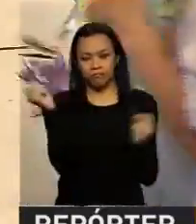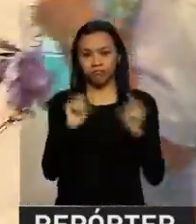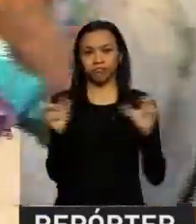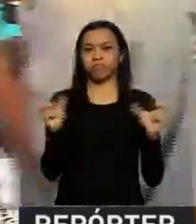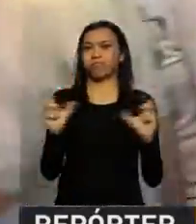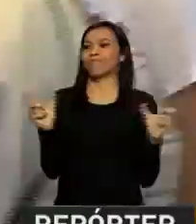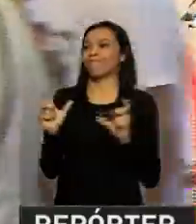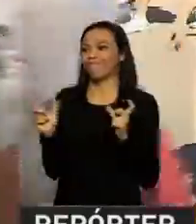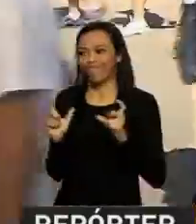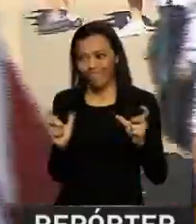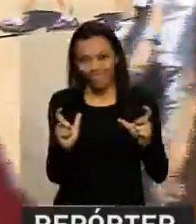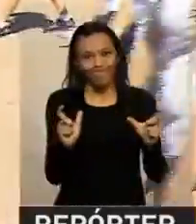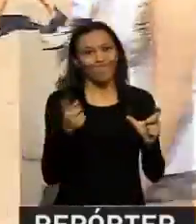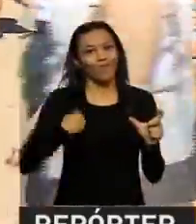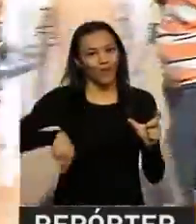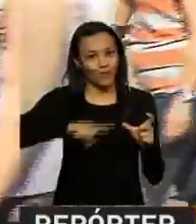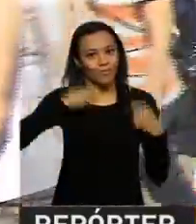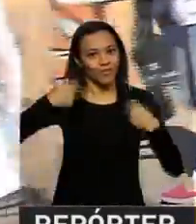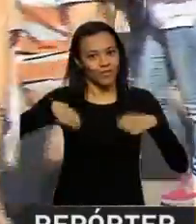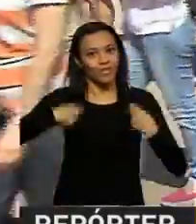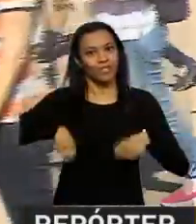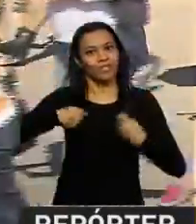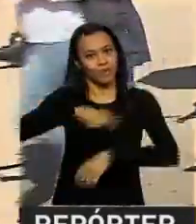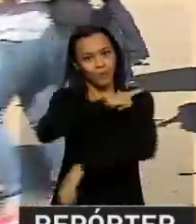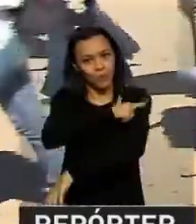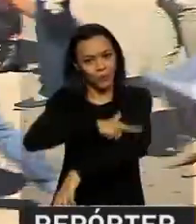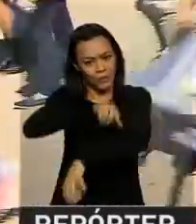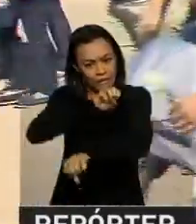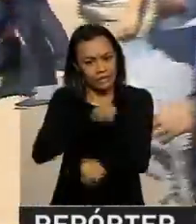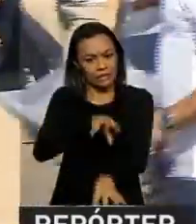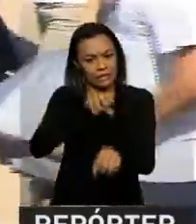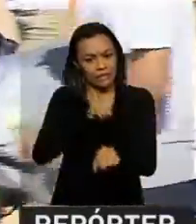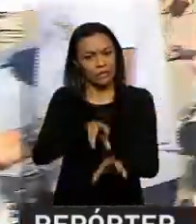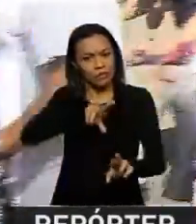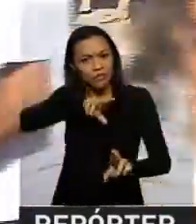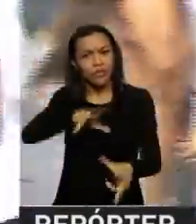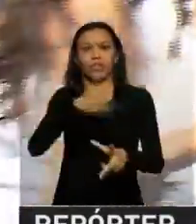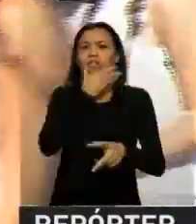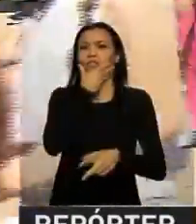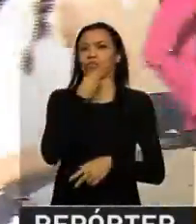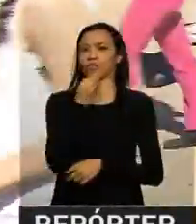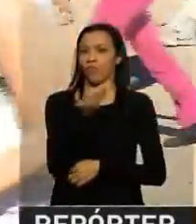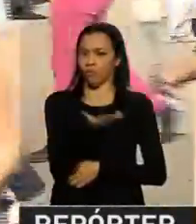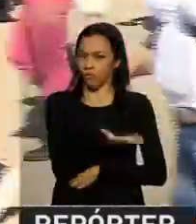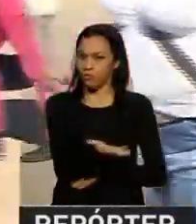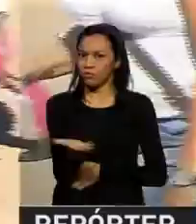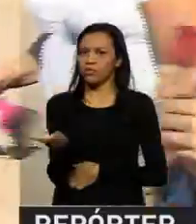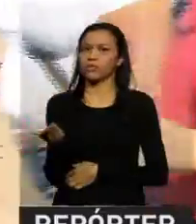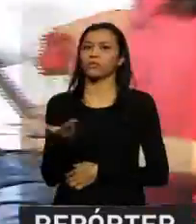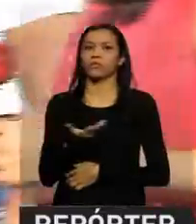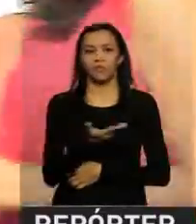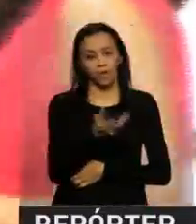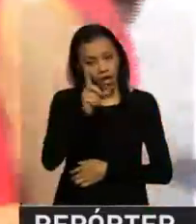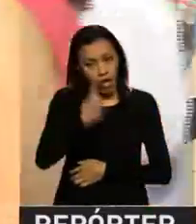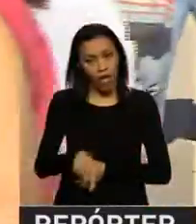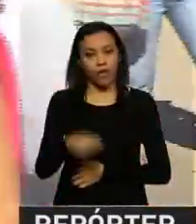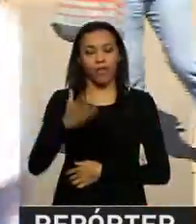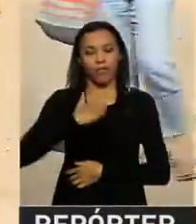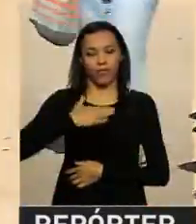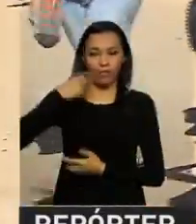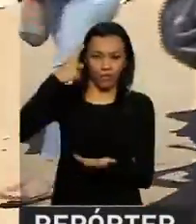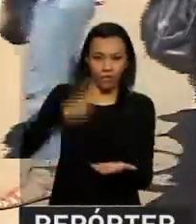gente precisa dar uma educação diferente para os homens, assim, né? Então, assim, acho que a minha missão de